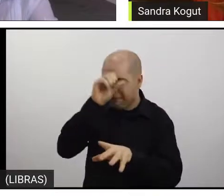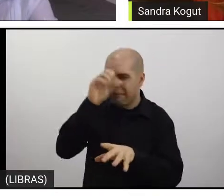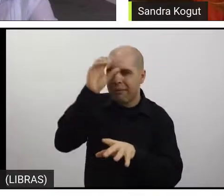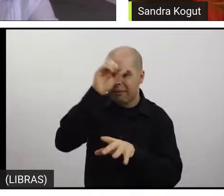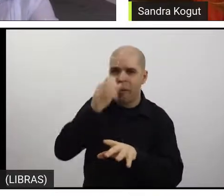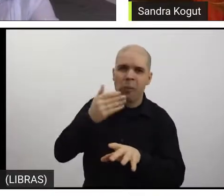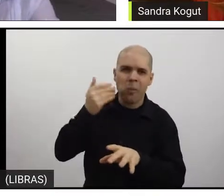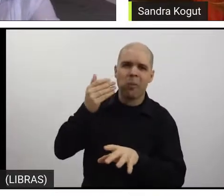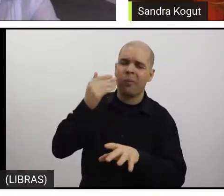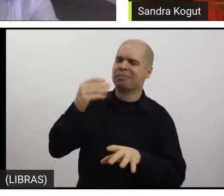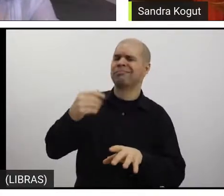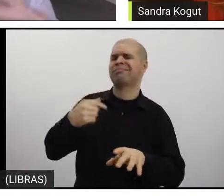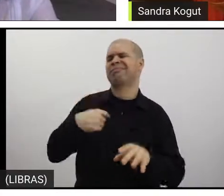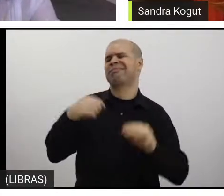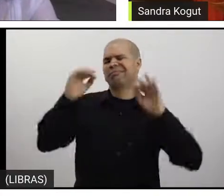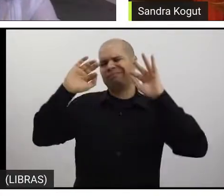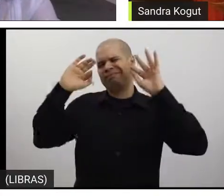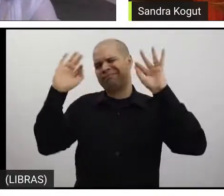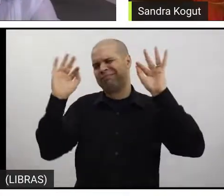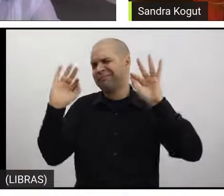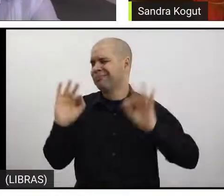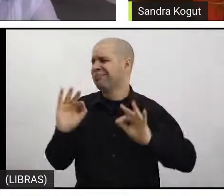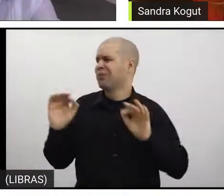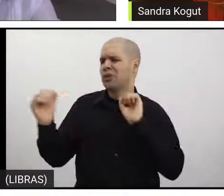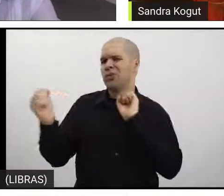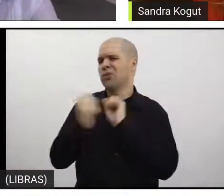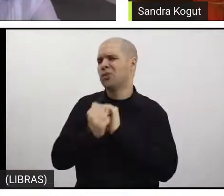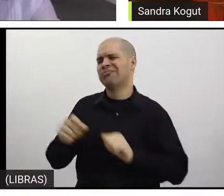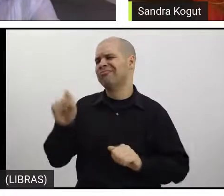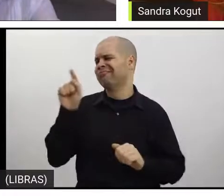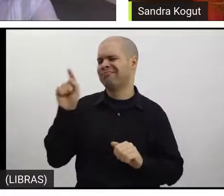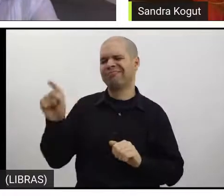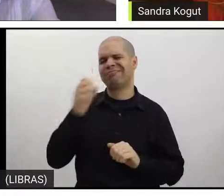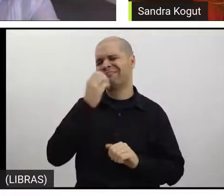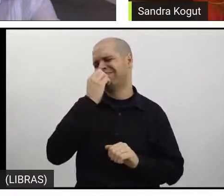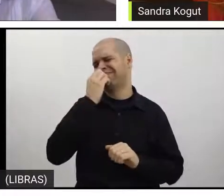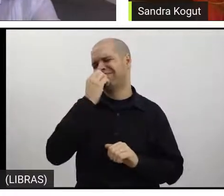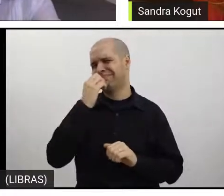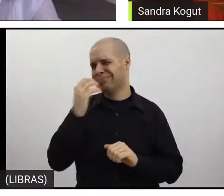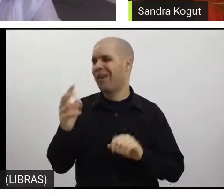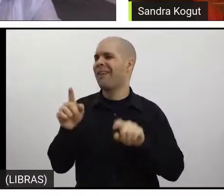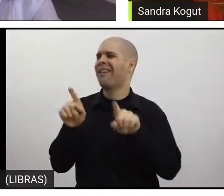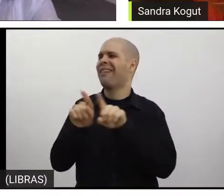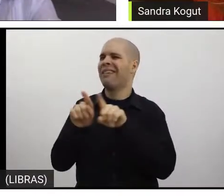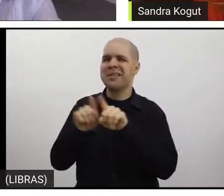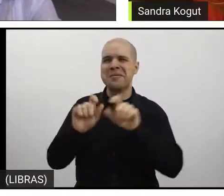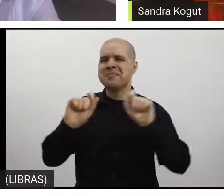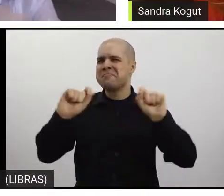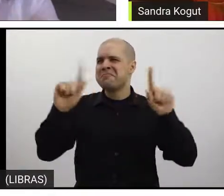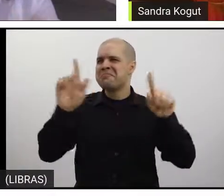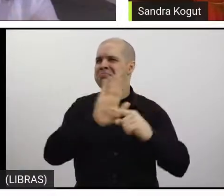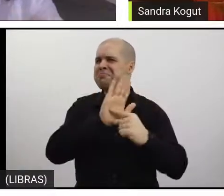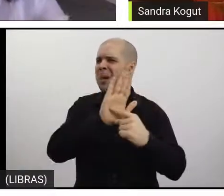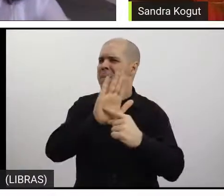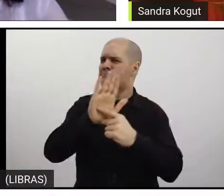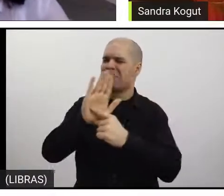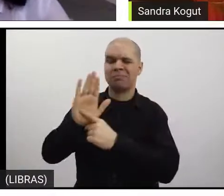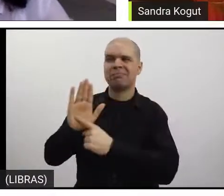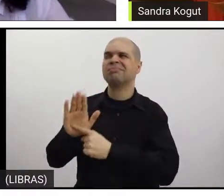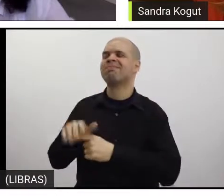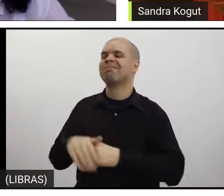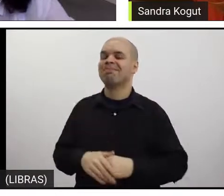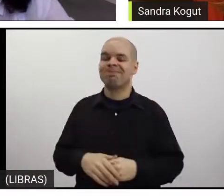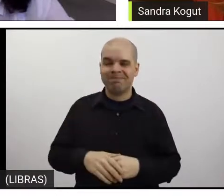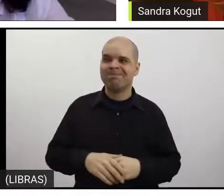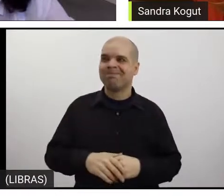de compartilhar aqui com você, de estar aqui com você, e de poder registrar isso tudo, porque é muito inspirador seu trabalho,